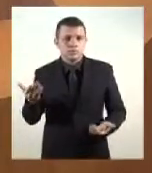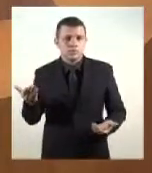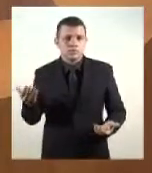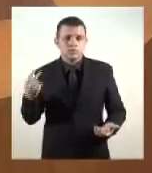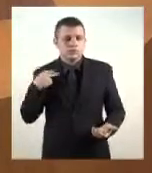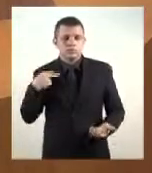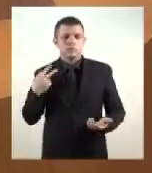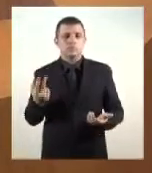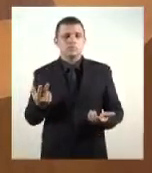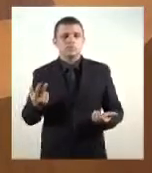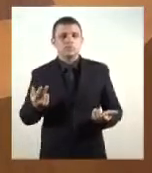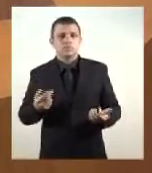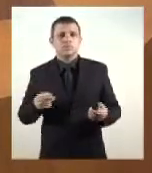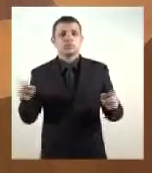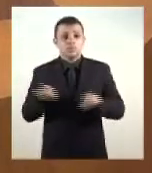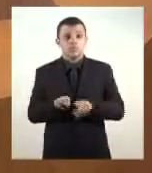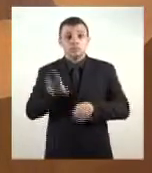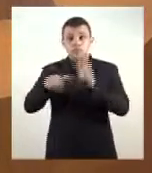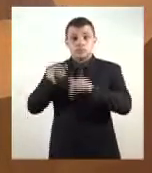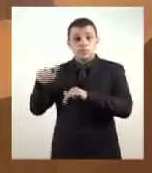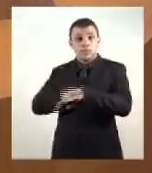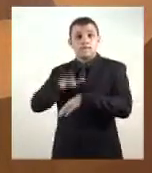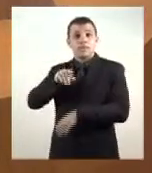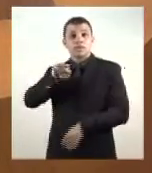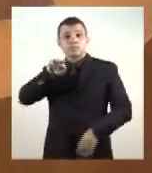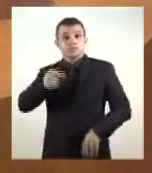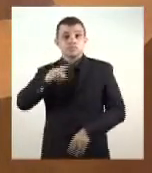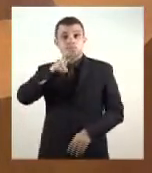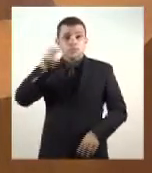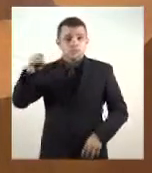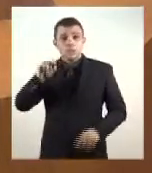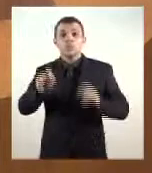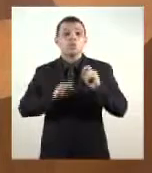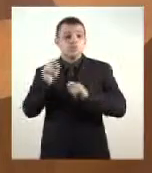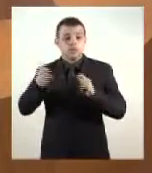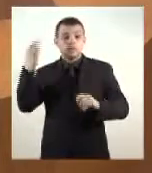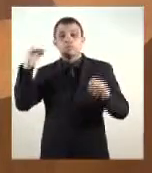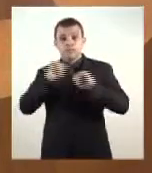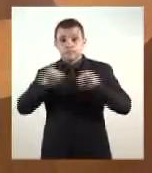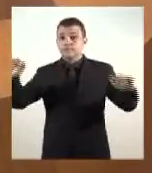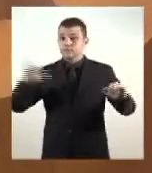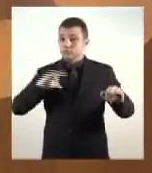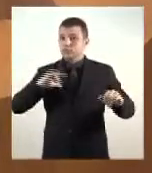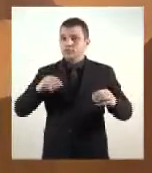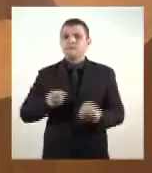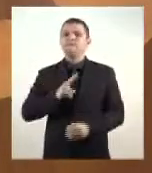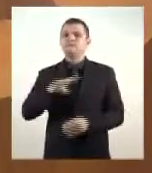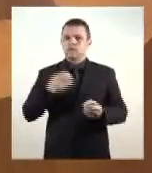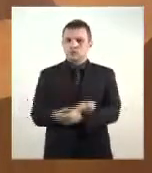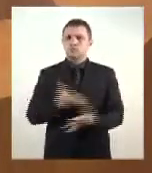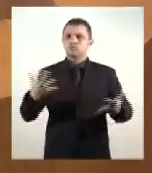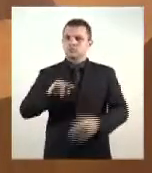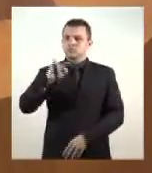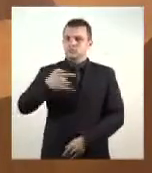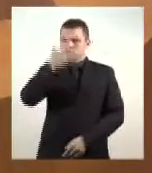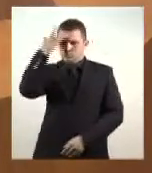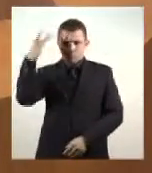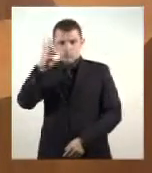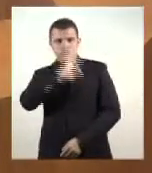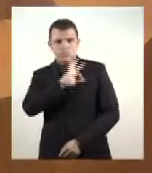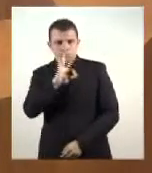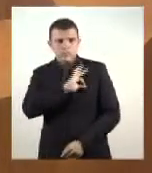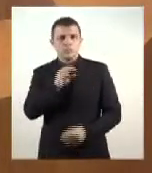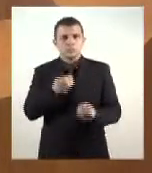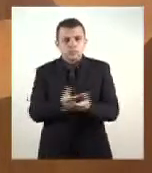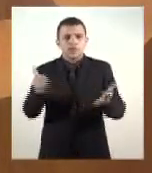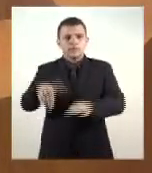está convocando mais 1.500 para que a palavra dada, que foi a colocação nas ruas, o número de 1.000 militares, seja cumprida. É